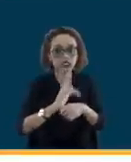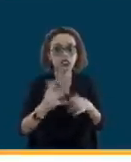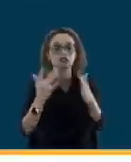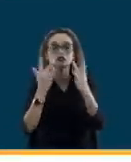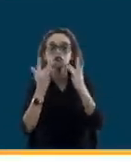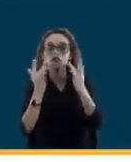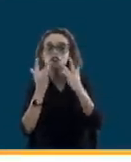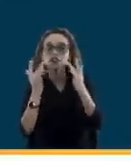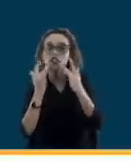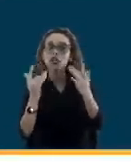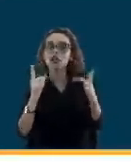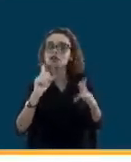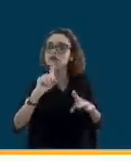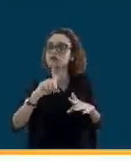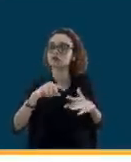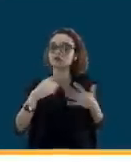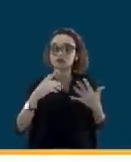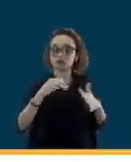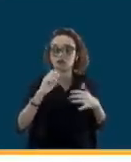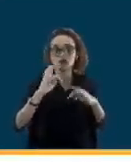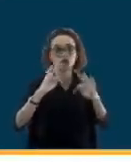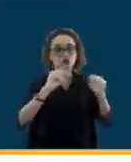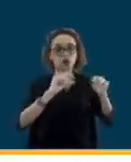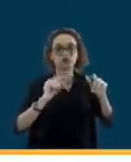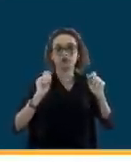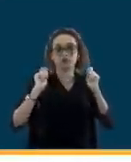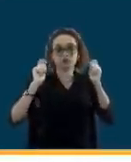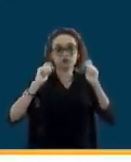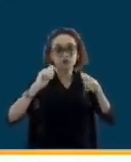enfim, todas as manifestações artísticas